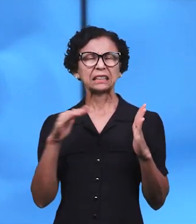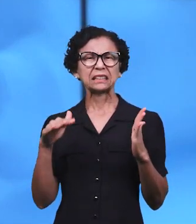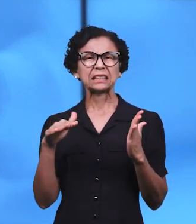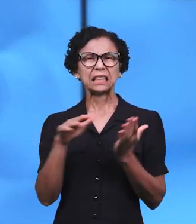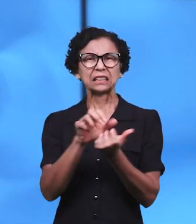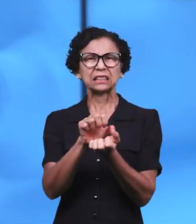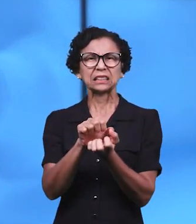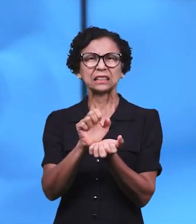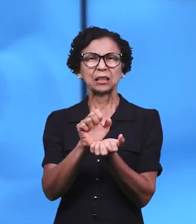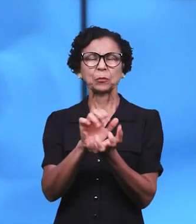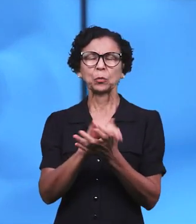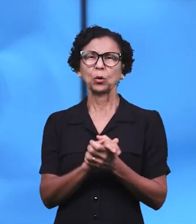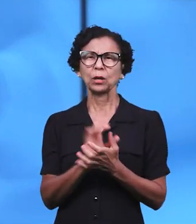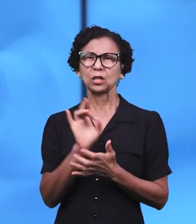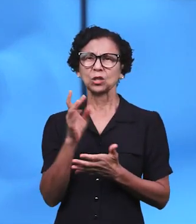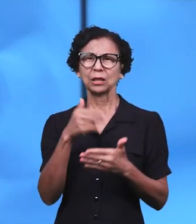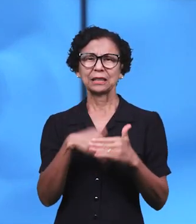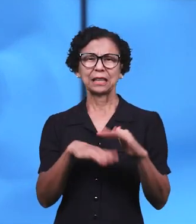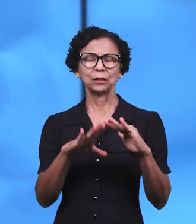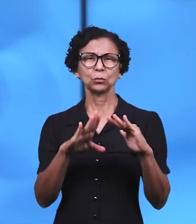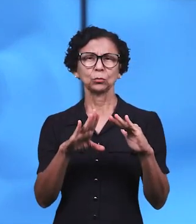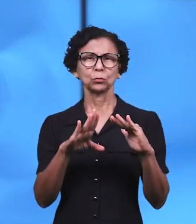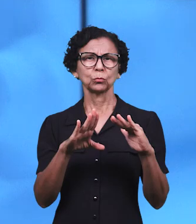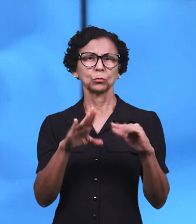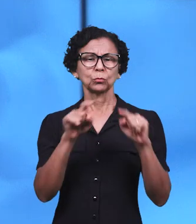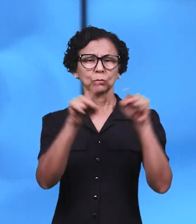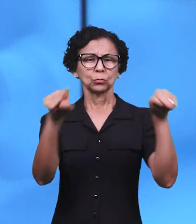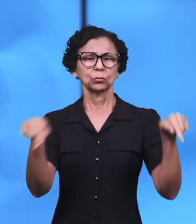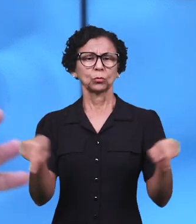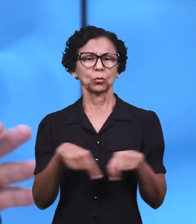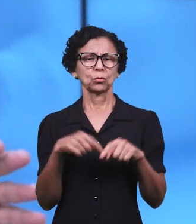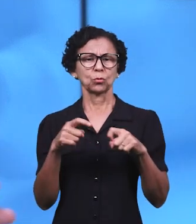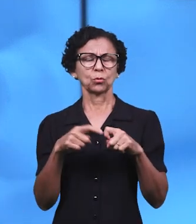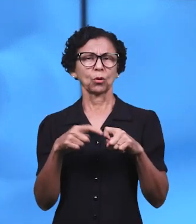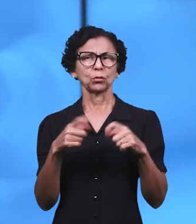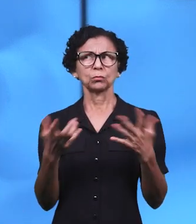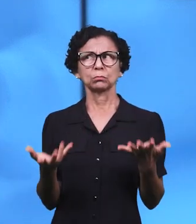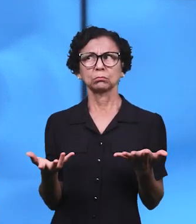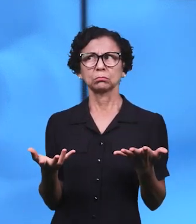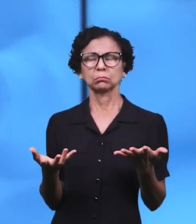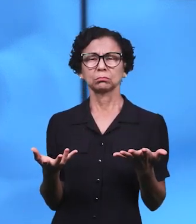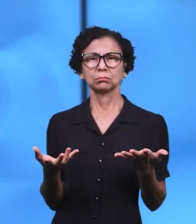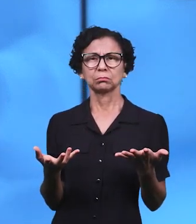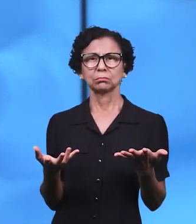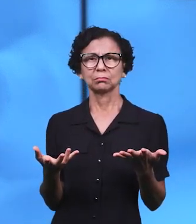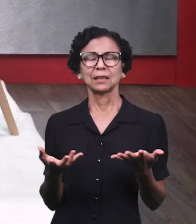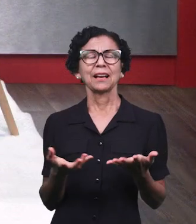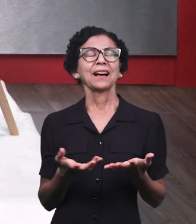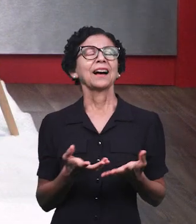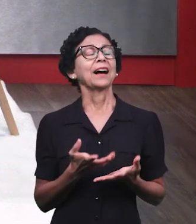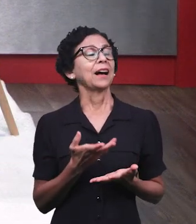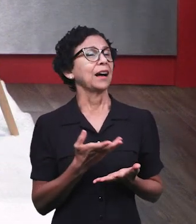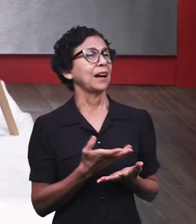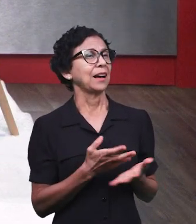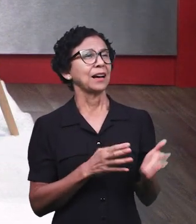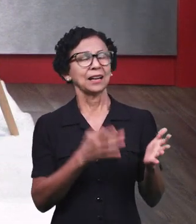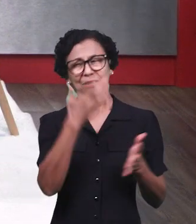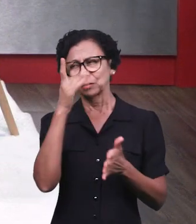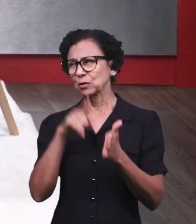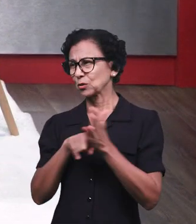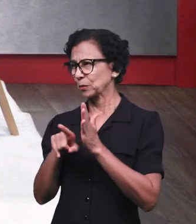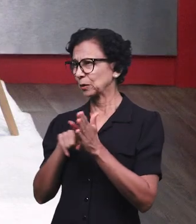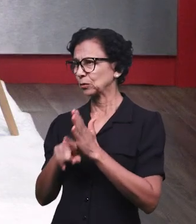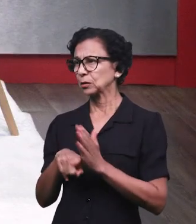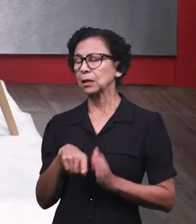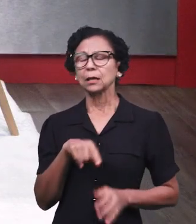bucal apenas procedimentos realizados no consultório odontológico? Acho que é uma pergunta que você ouve todo dia, né? Com certeza. O